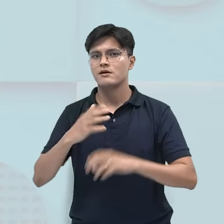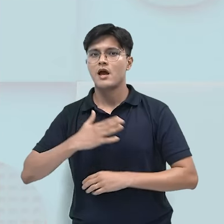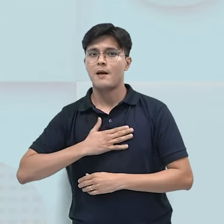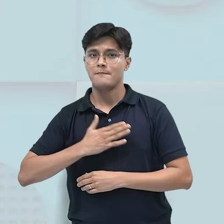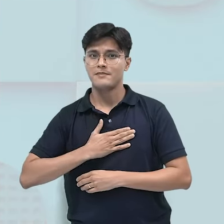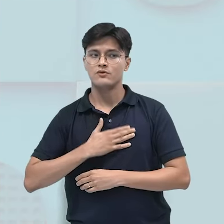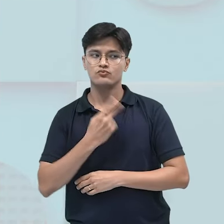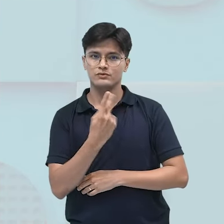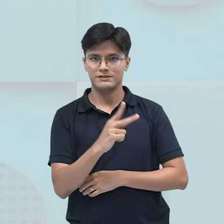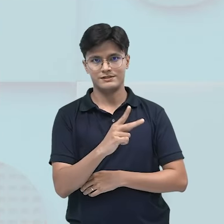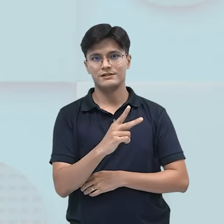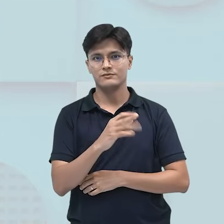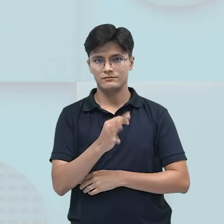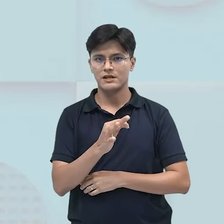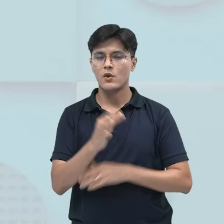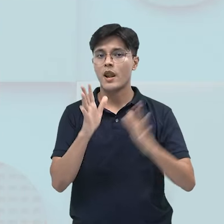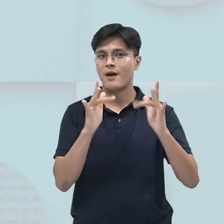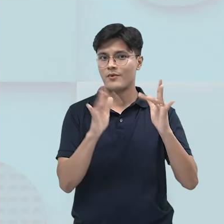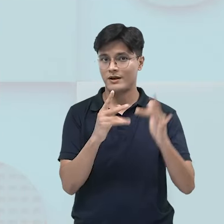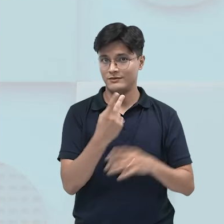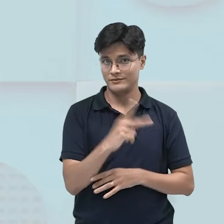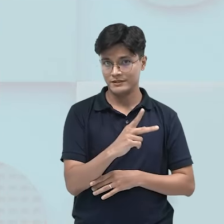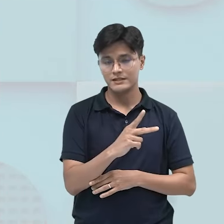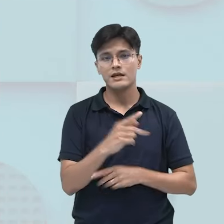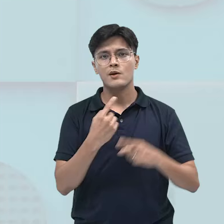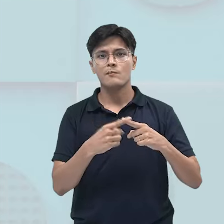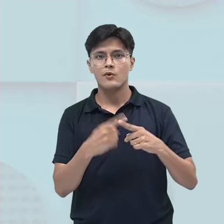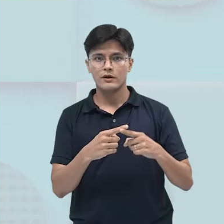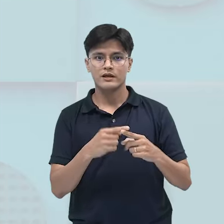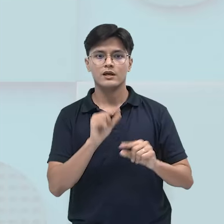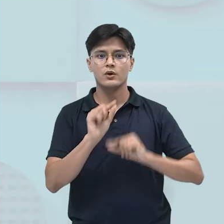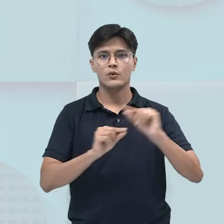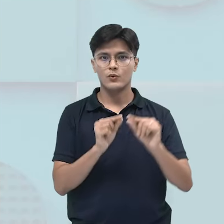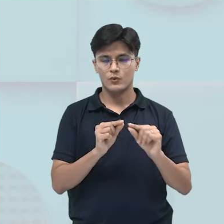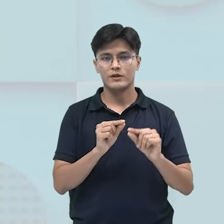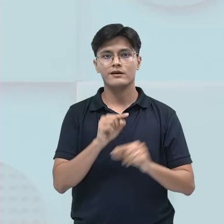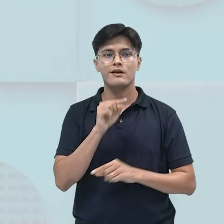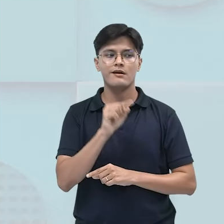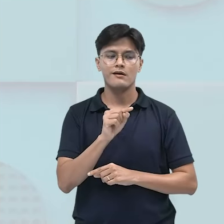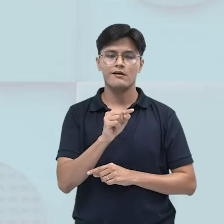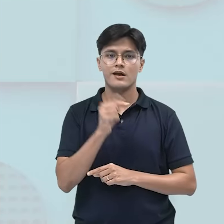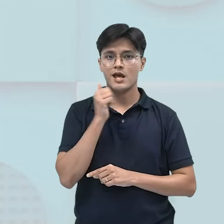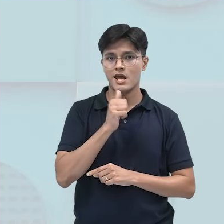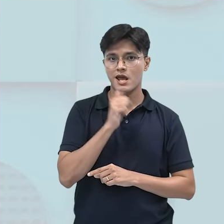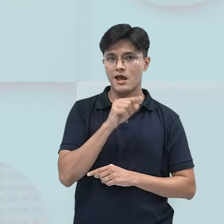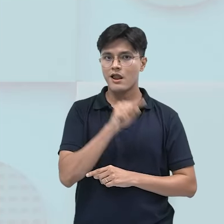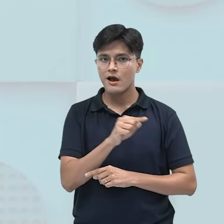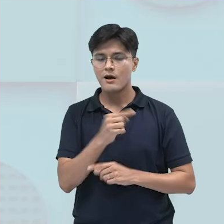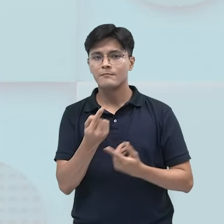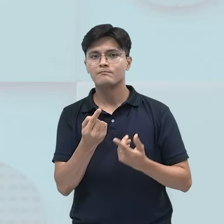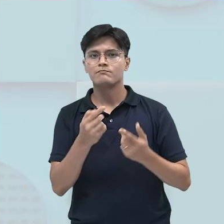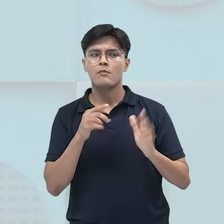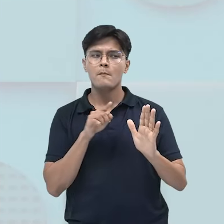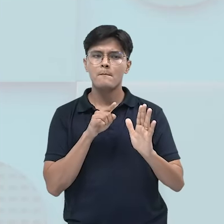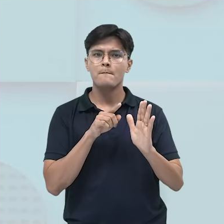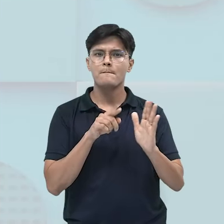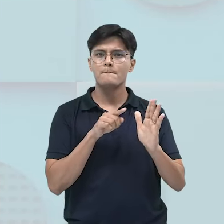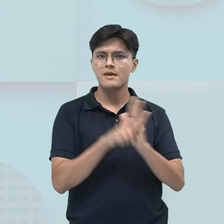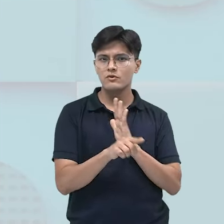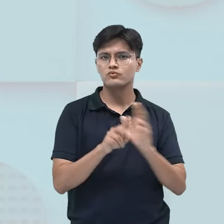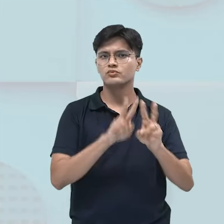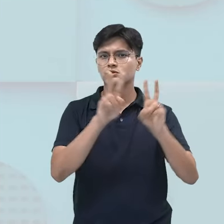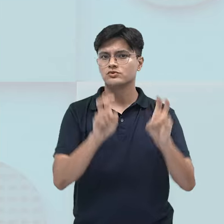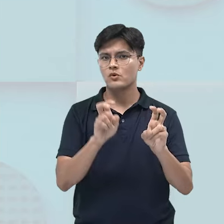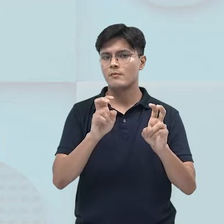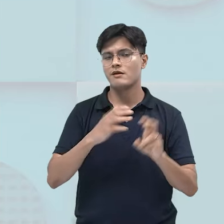namorado, porque ele tinha partido e ela estava com saudades. Então, uma das características dessa literatura, das cantigas